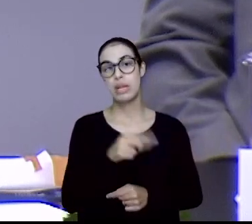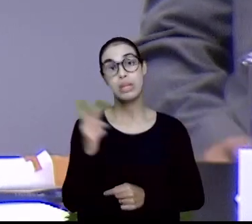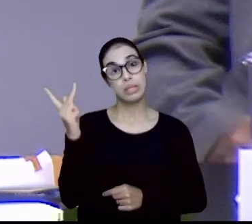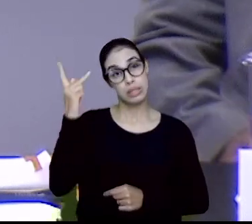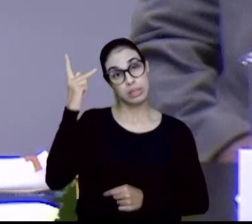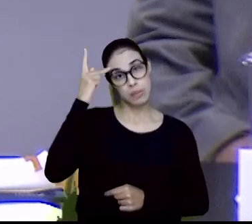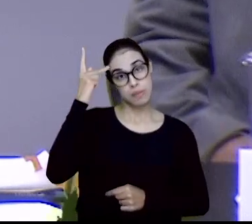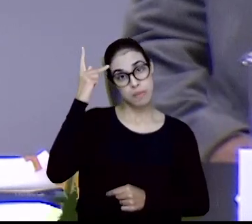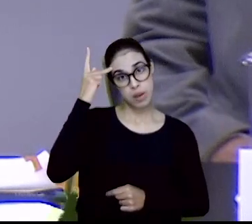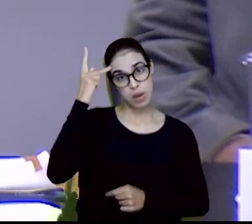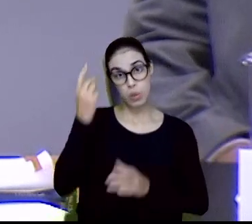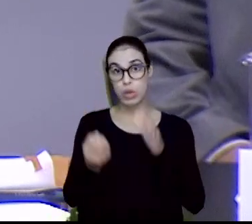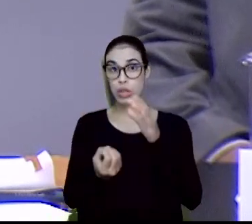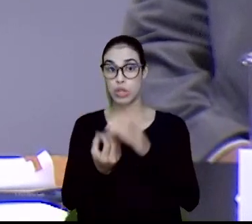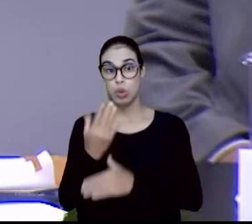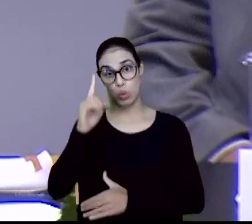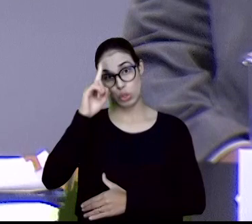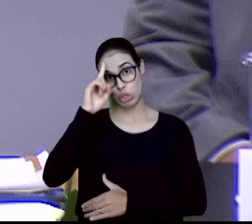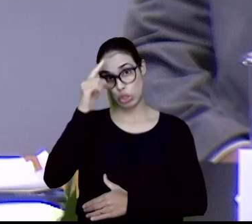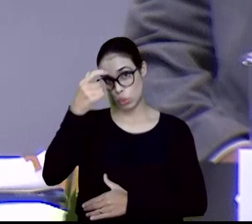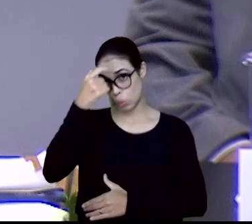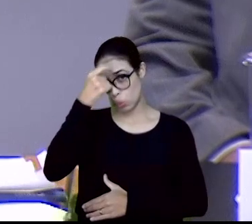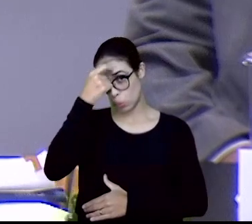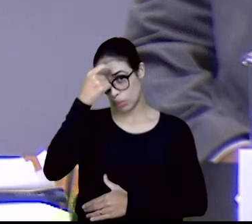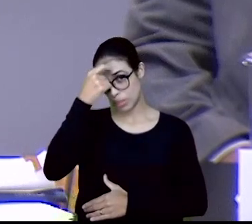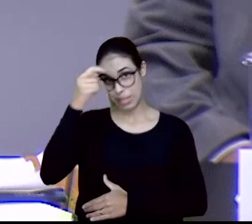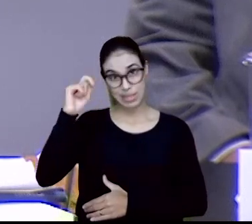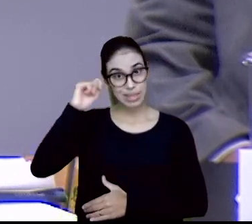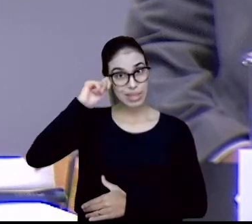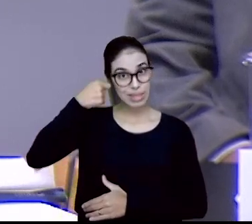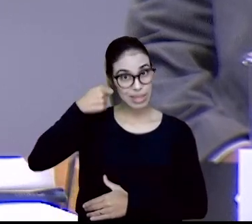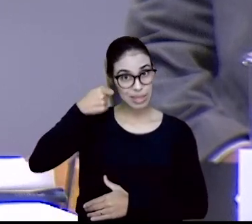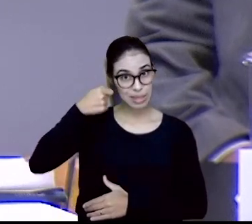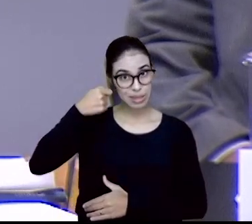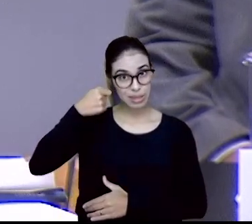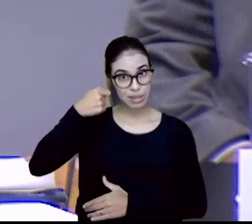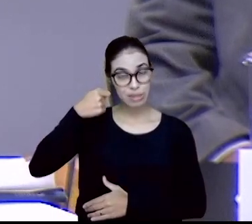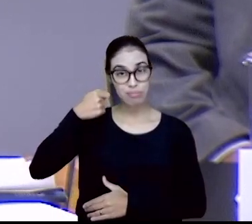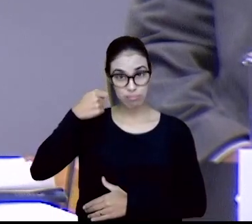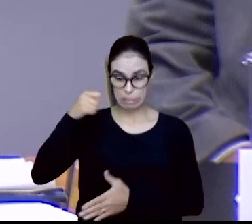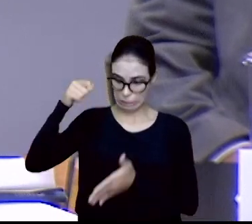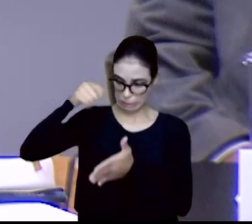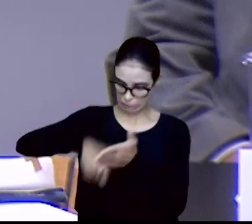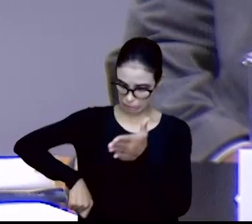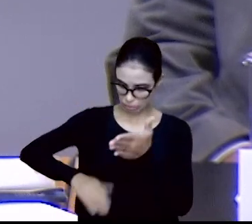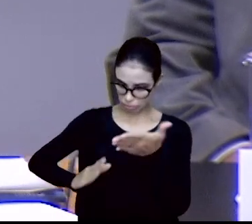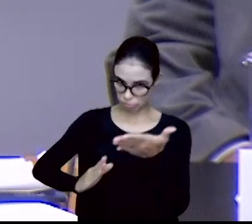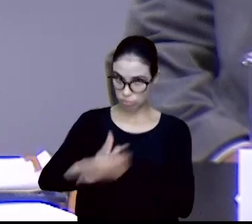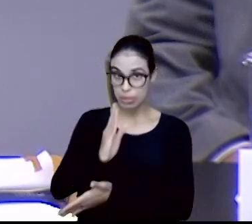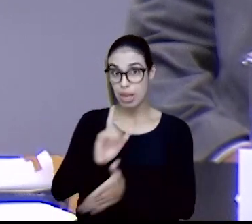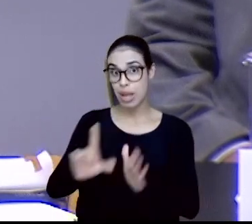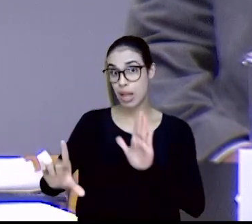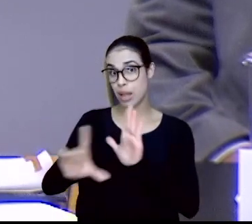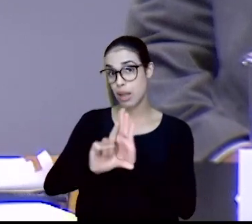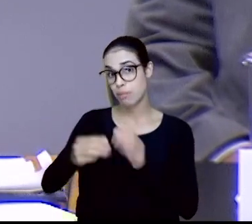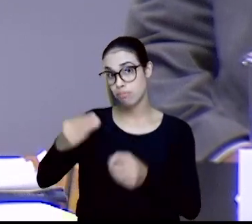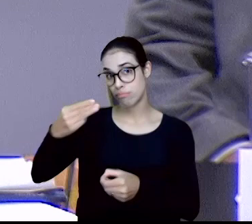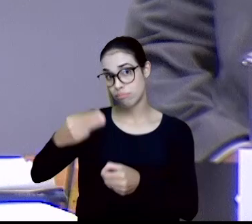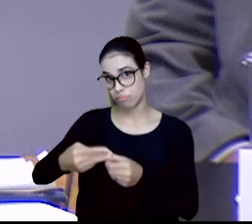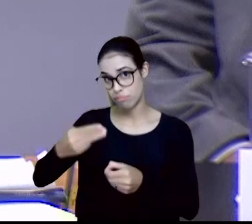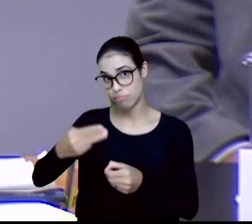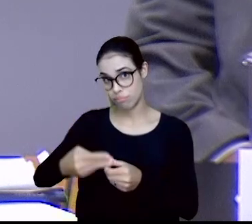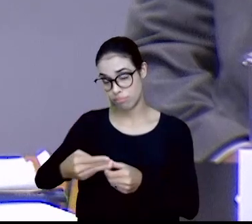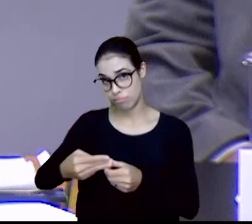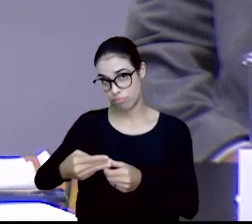se criou o Dia da Consciência Negra por lei municipal. E, nesse caso, o